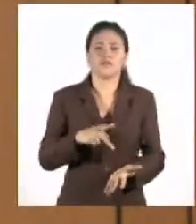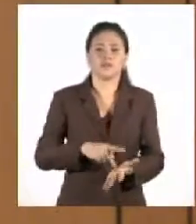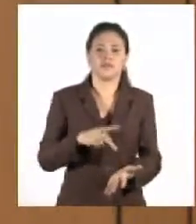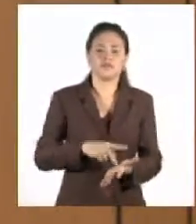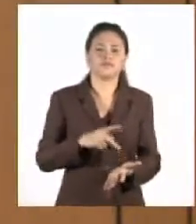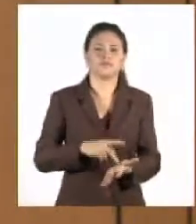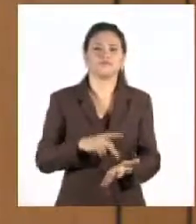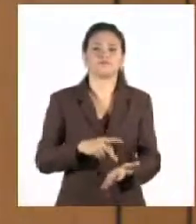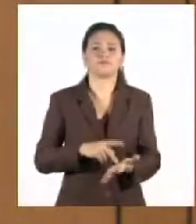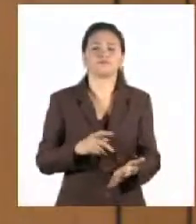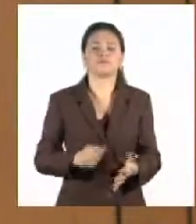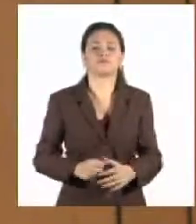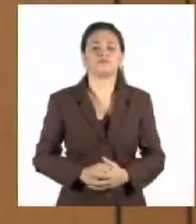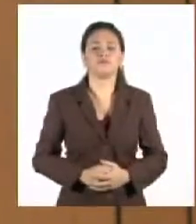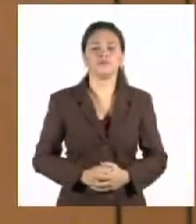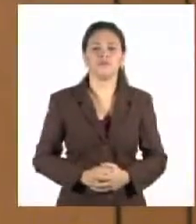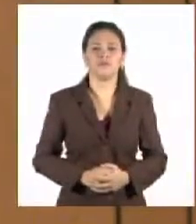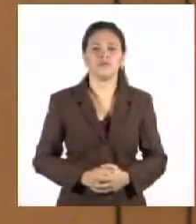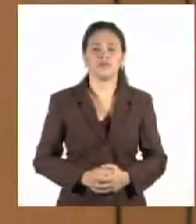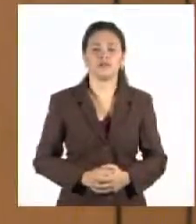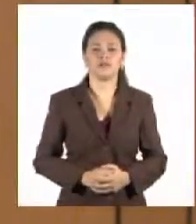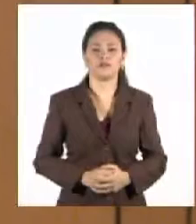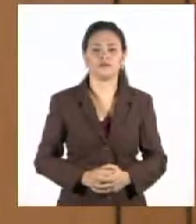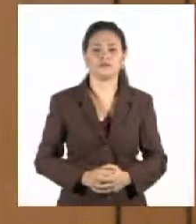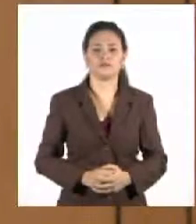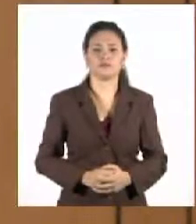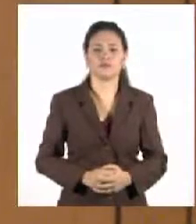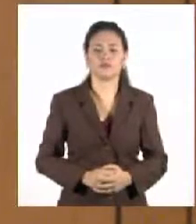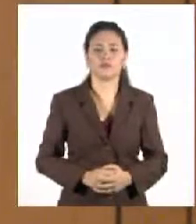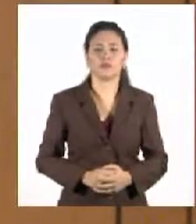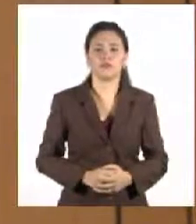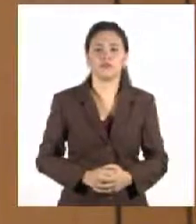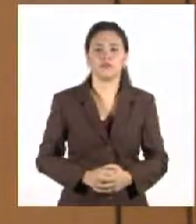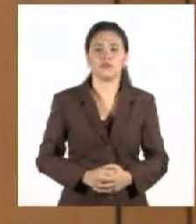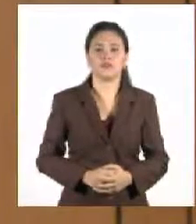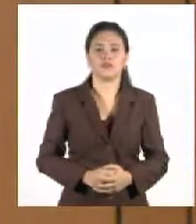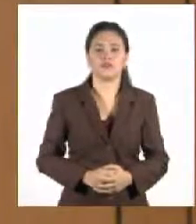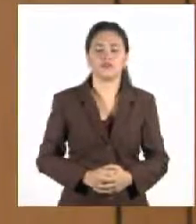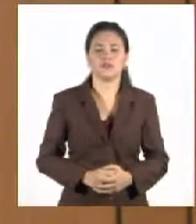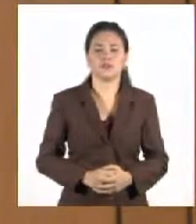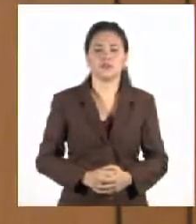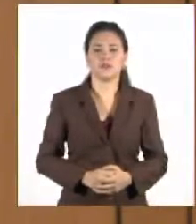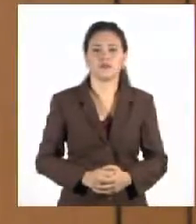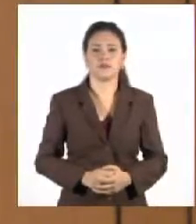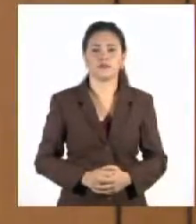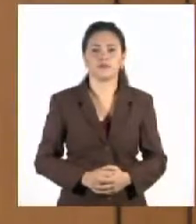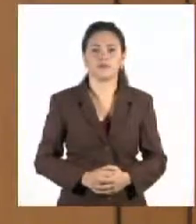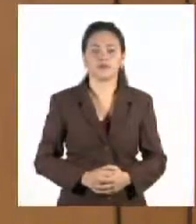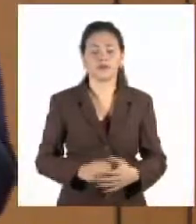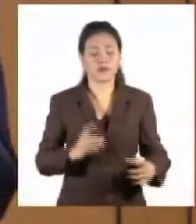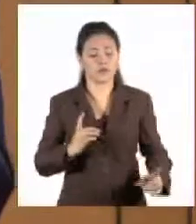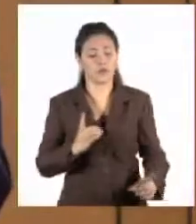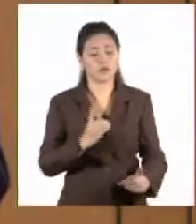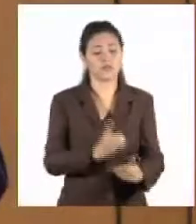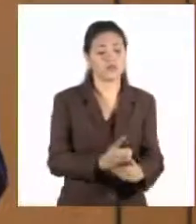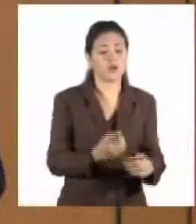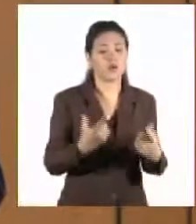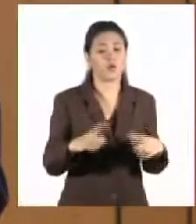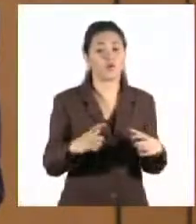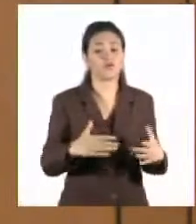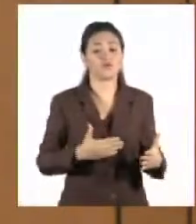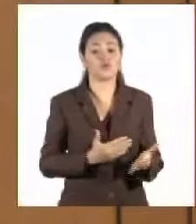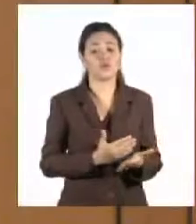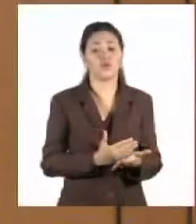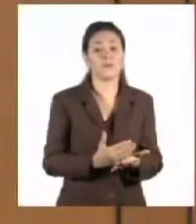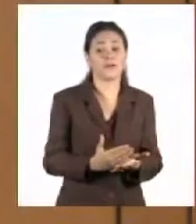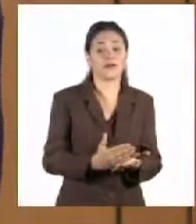definir a geografia dos municípios maranhenses, tanto pelo sentimento político, econômico,